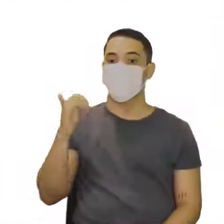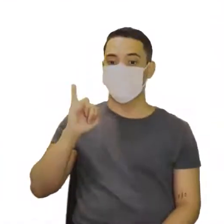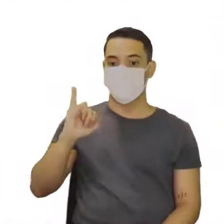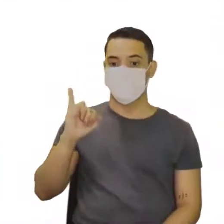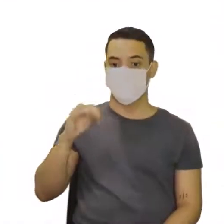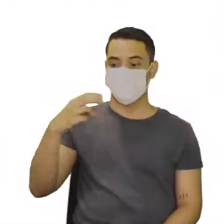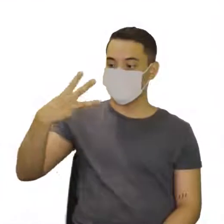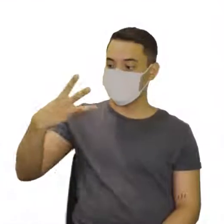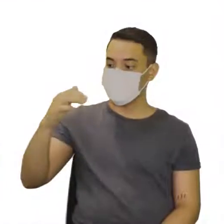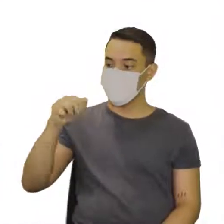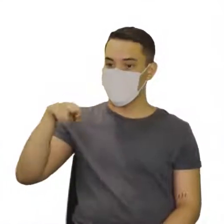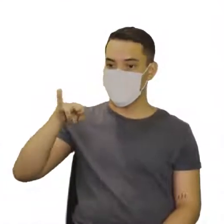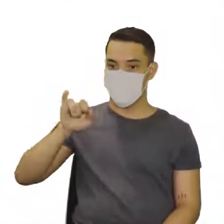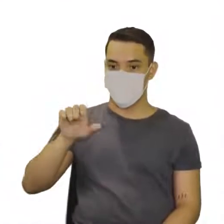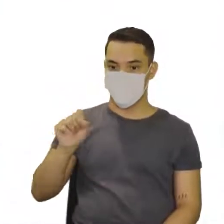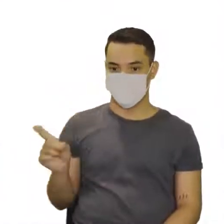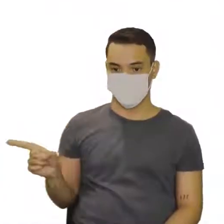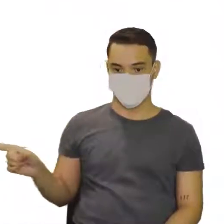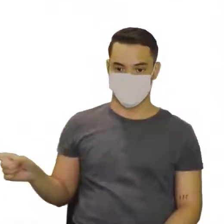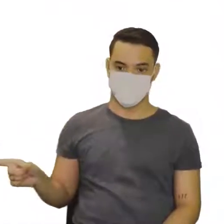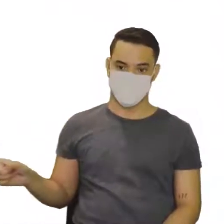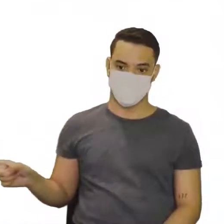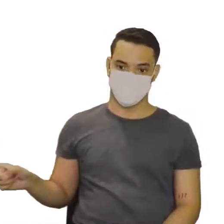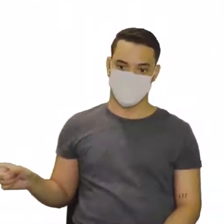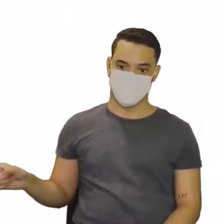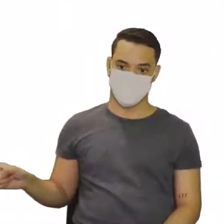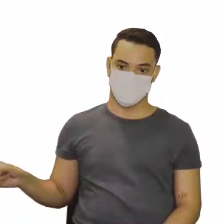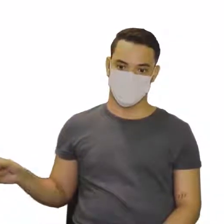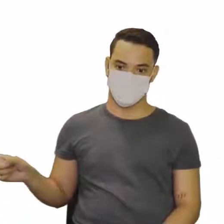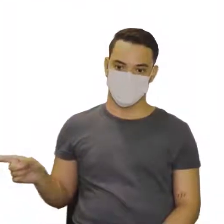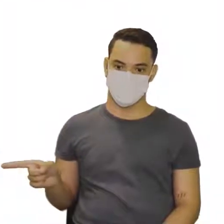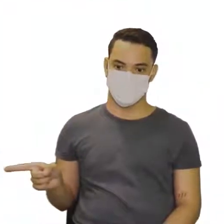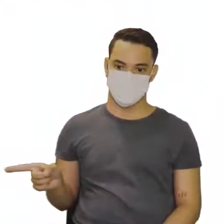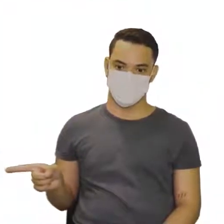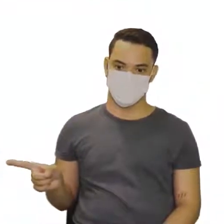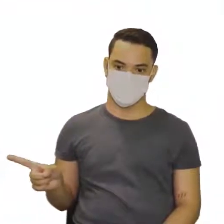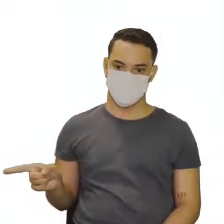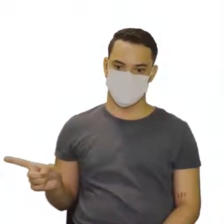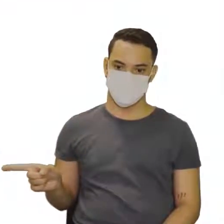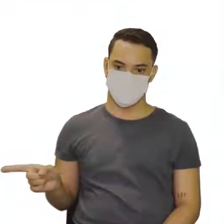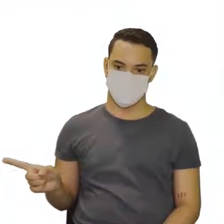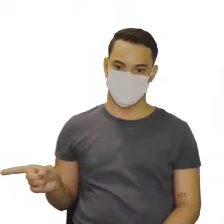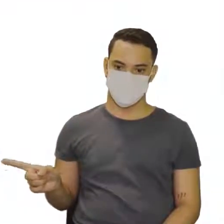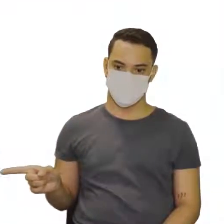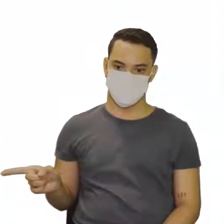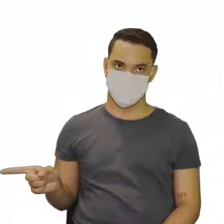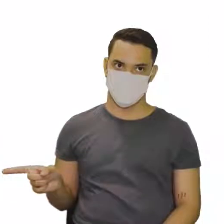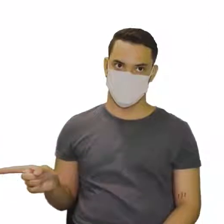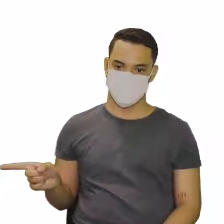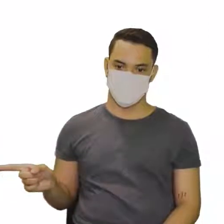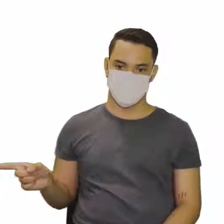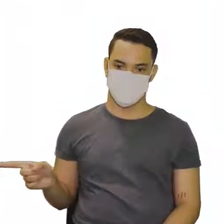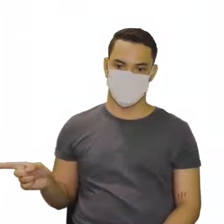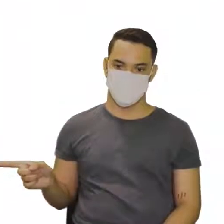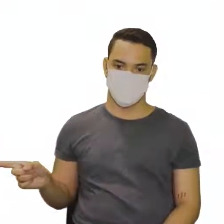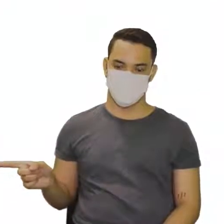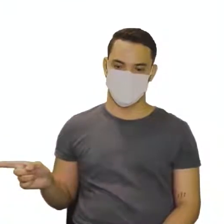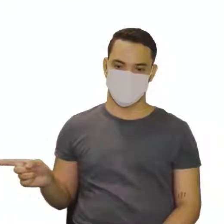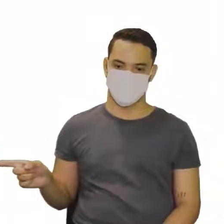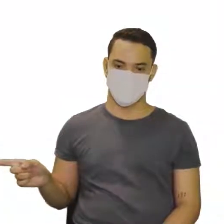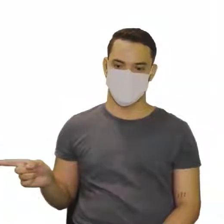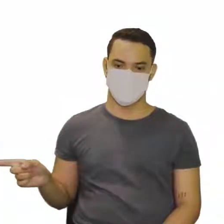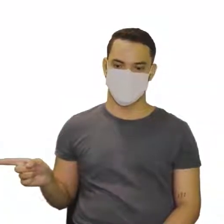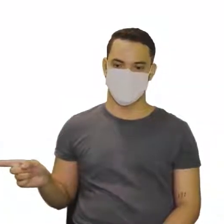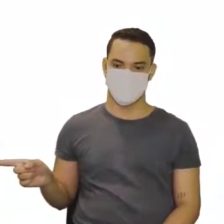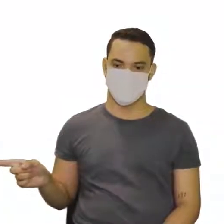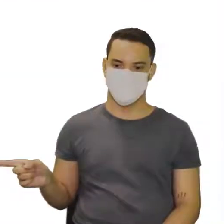3 amperes, tá, pessoal? Então tá aí a nossa corrente que vale 3 amperes, ok? O Vitor está apontando